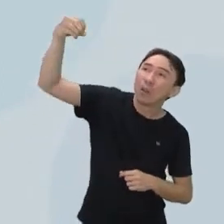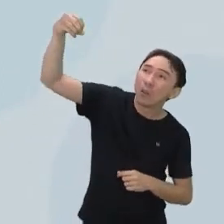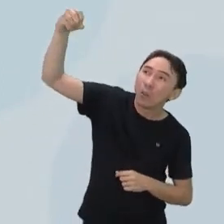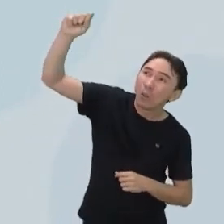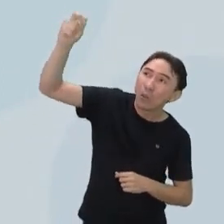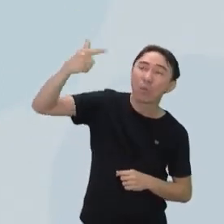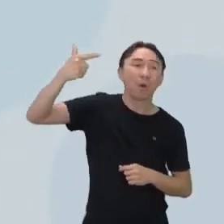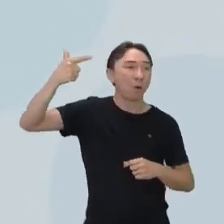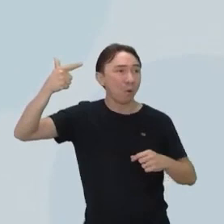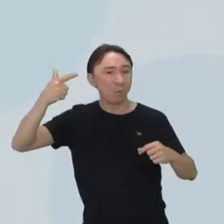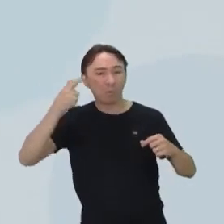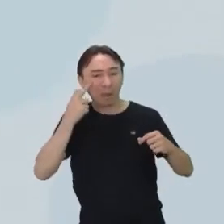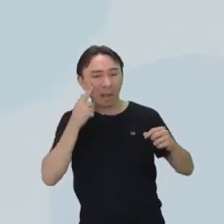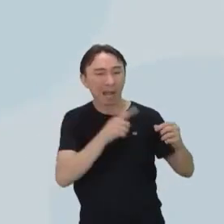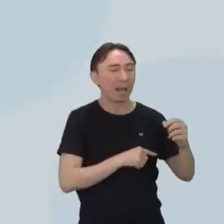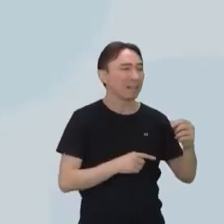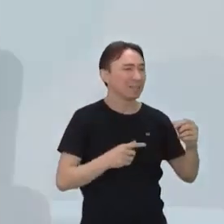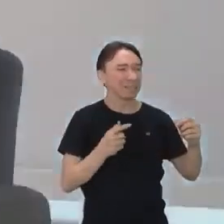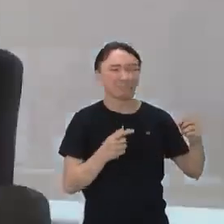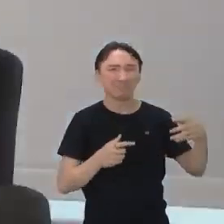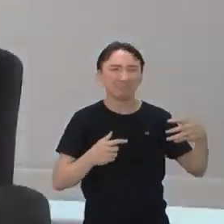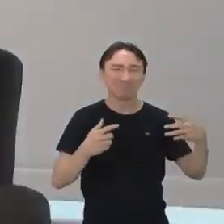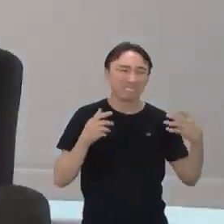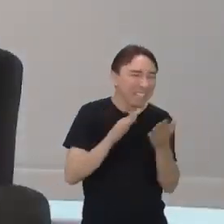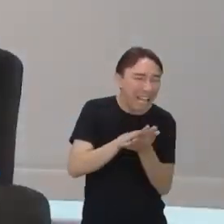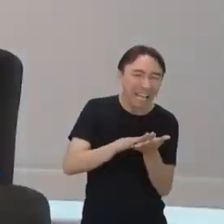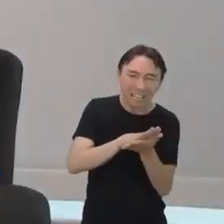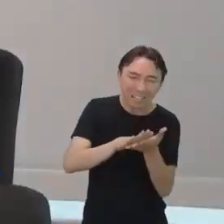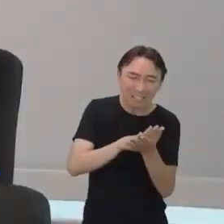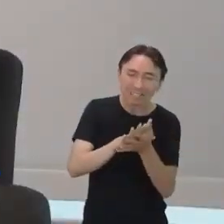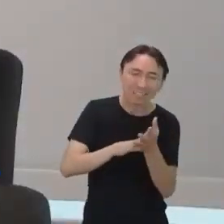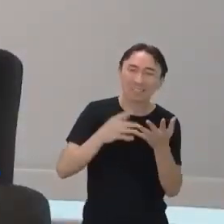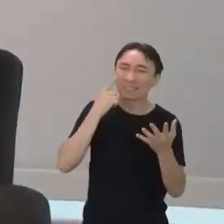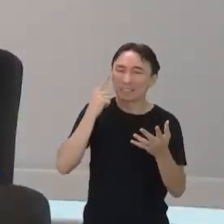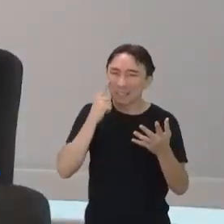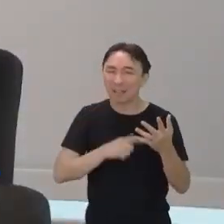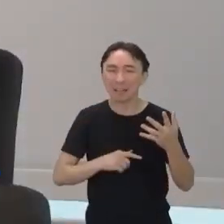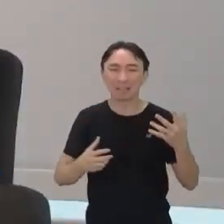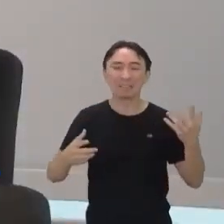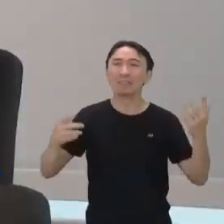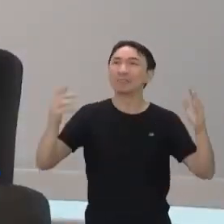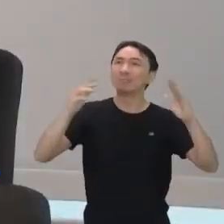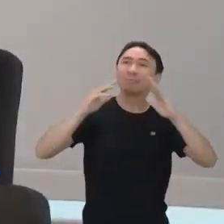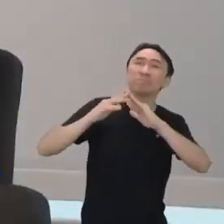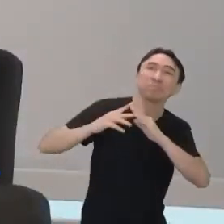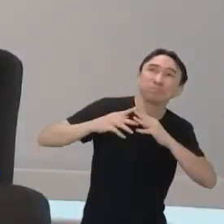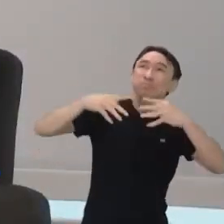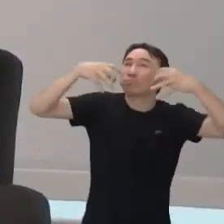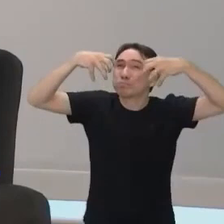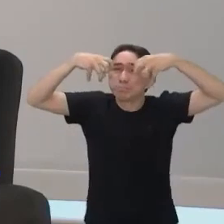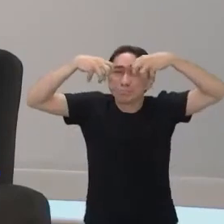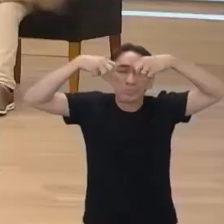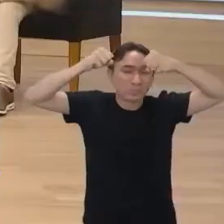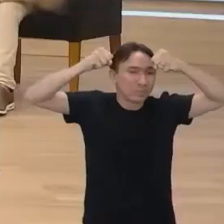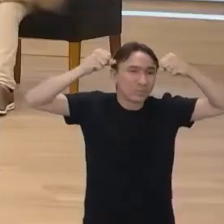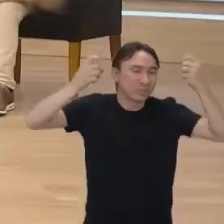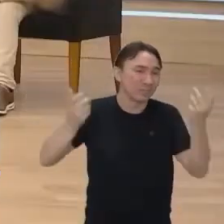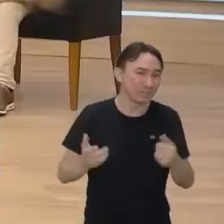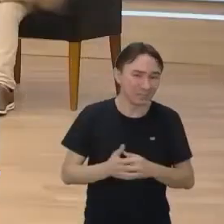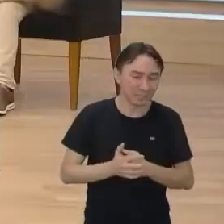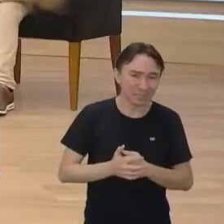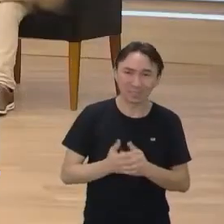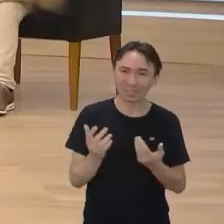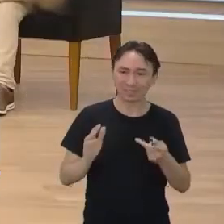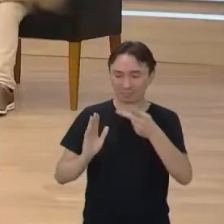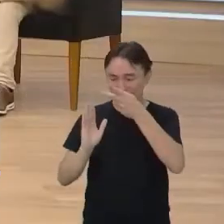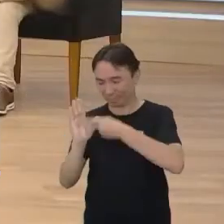ali escura, sem a energia solar, né, sem a iluminação natural, ela vai acabar atrapalhando ali, né, esse